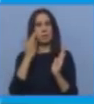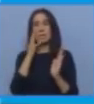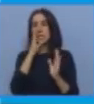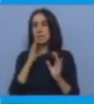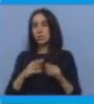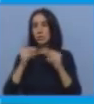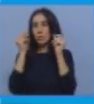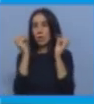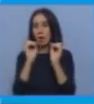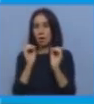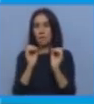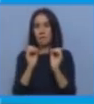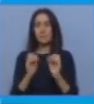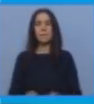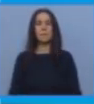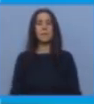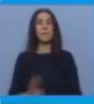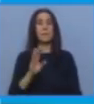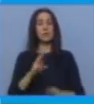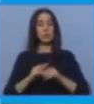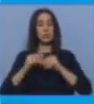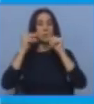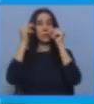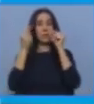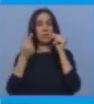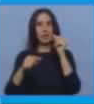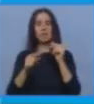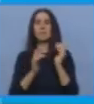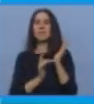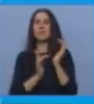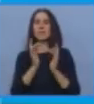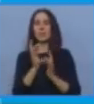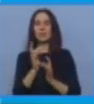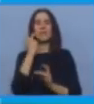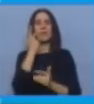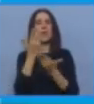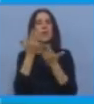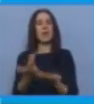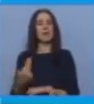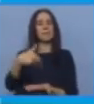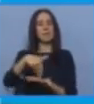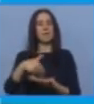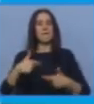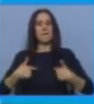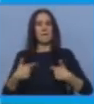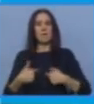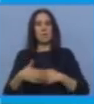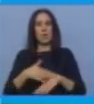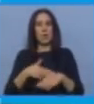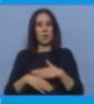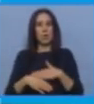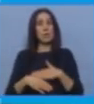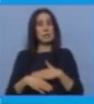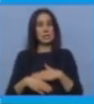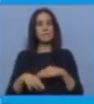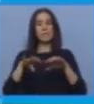Espírito. Mas com o Espírito, Jesus é um vivo, presente e atuante que